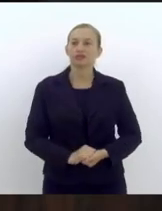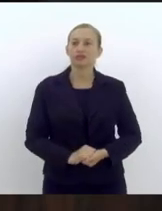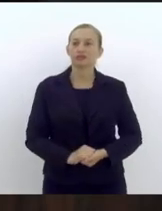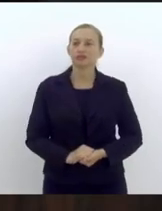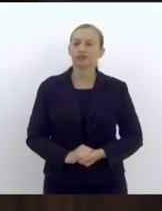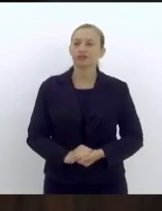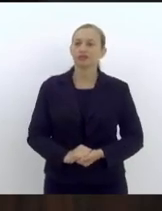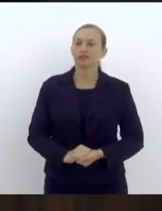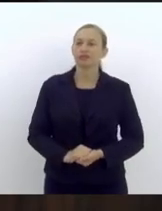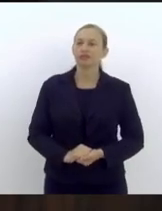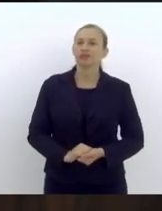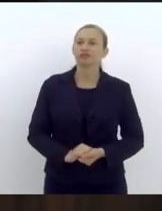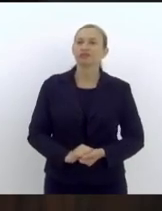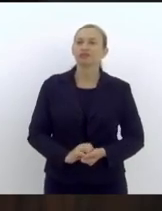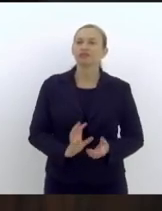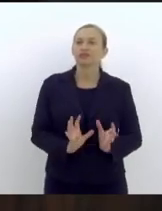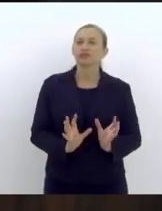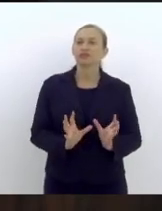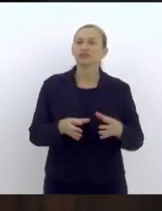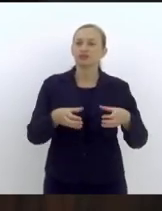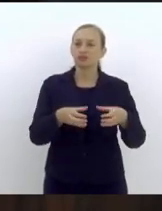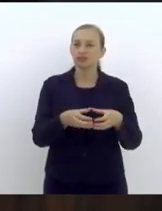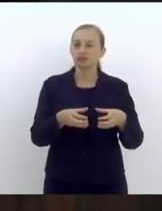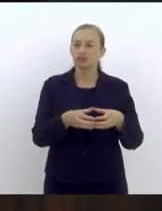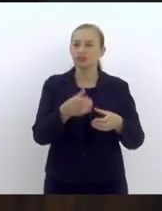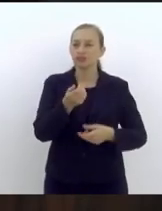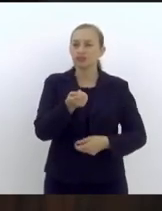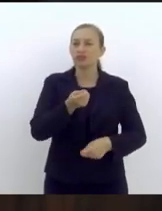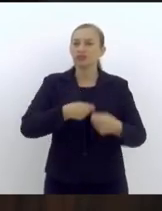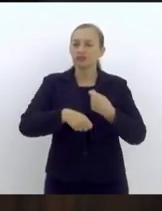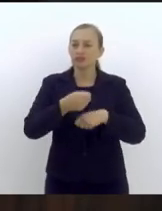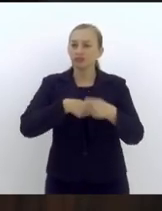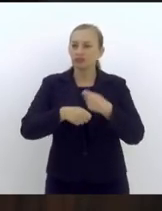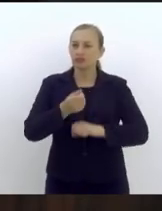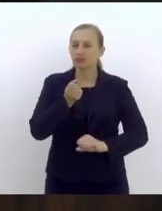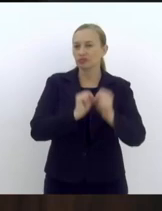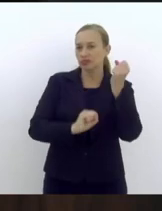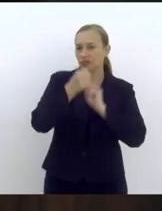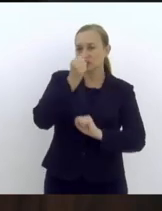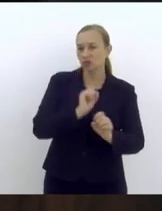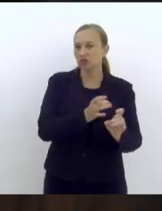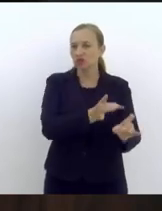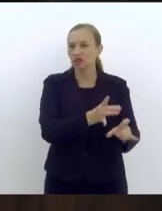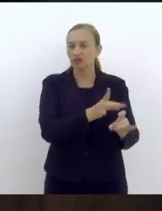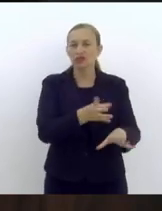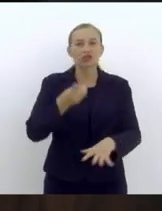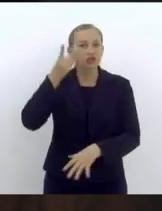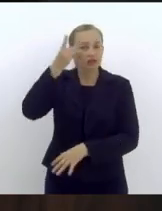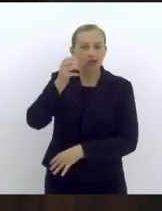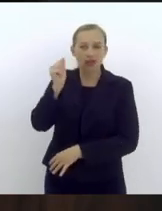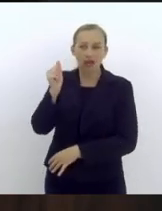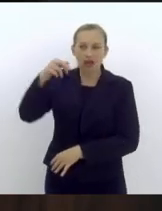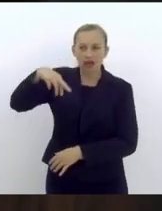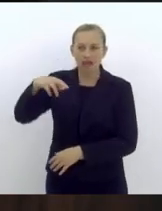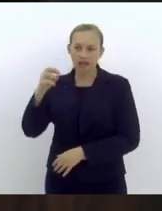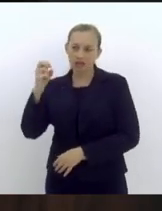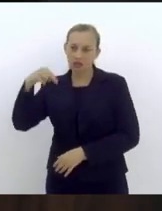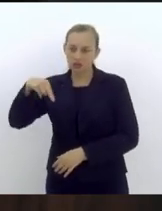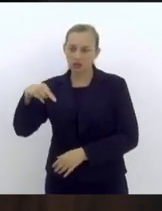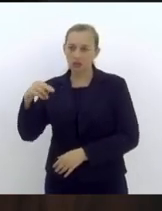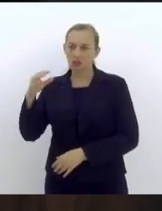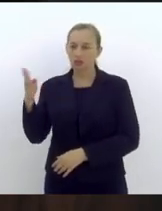parecer da Comissão da economia Industria e Comércio Deputado Anderson Moraes